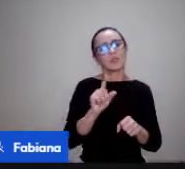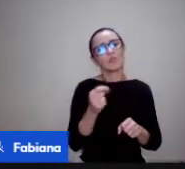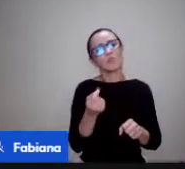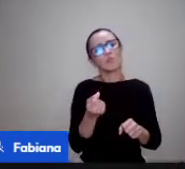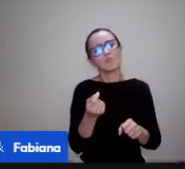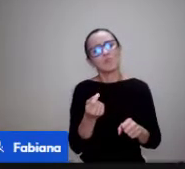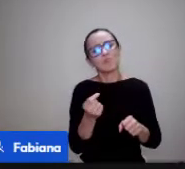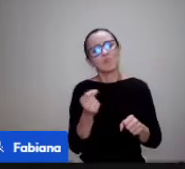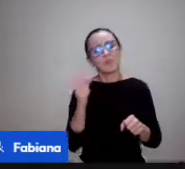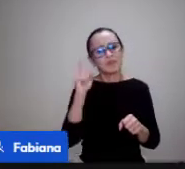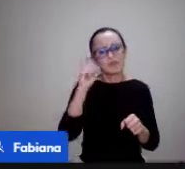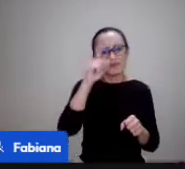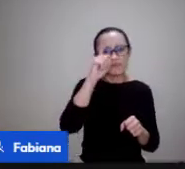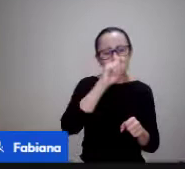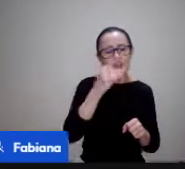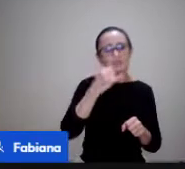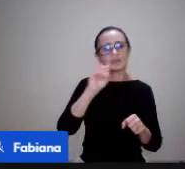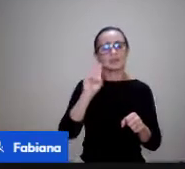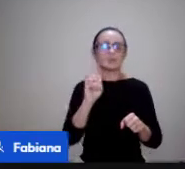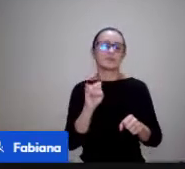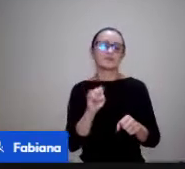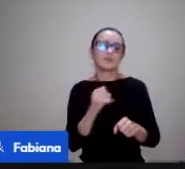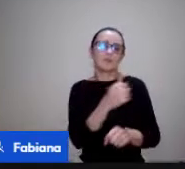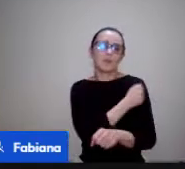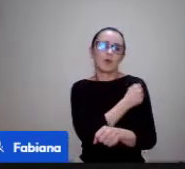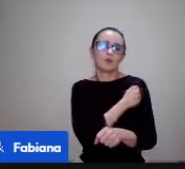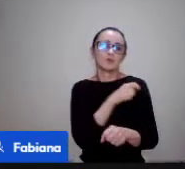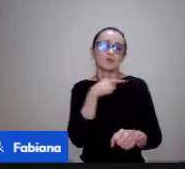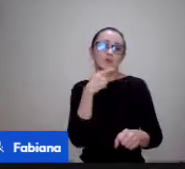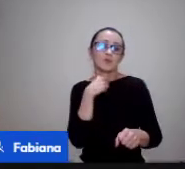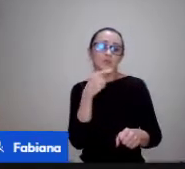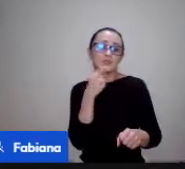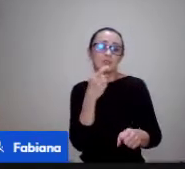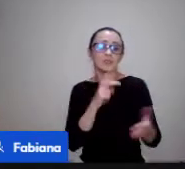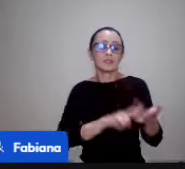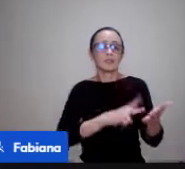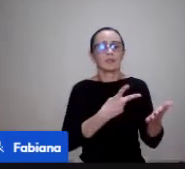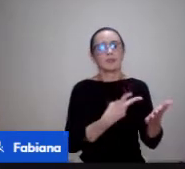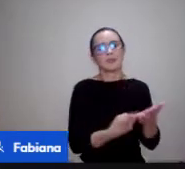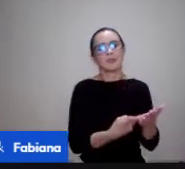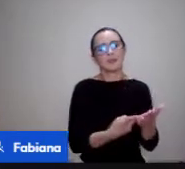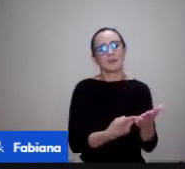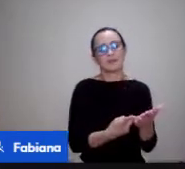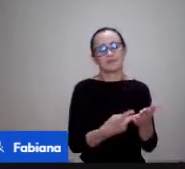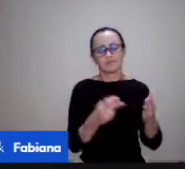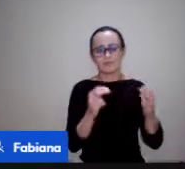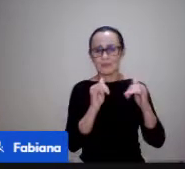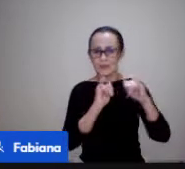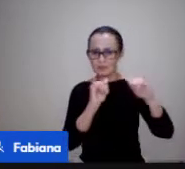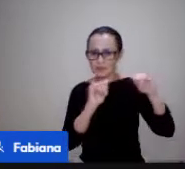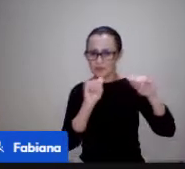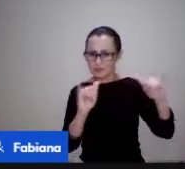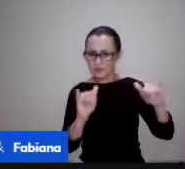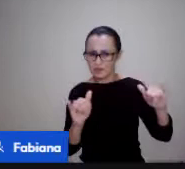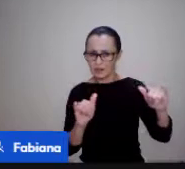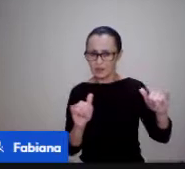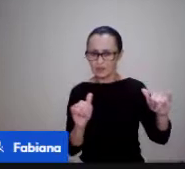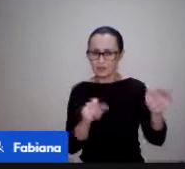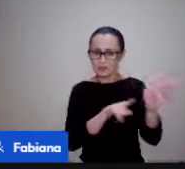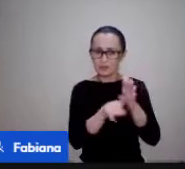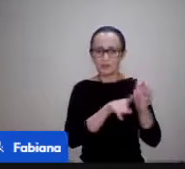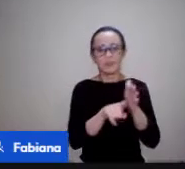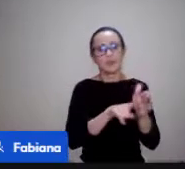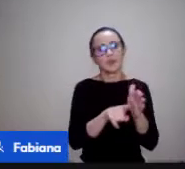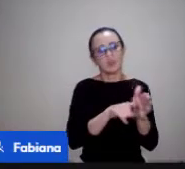levado a interpretar o anúncio da questão que lhe é posta e a estruturar a situação que